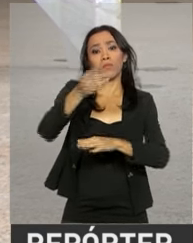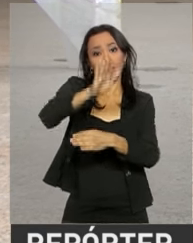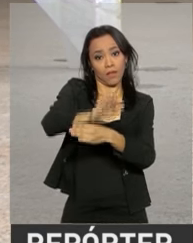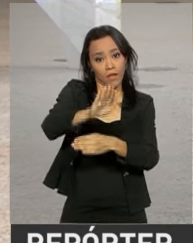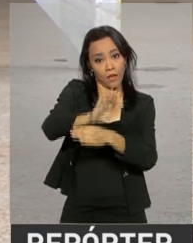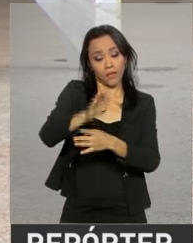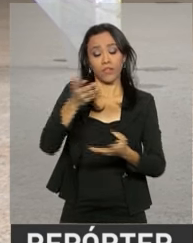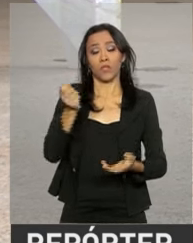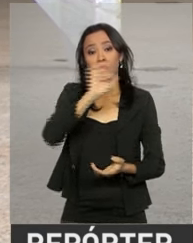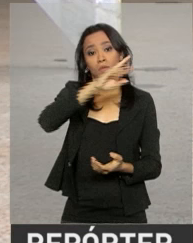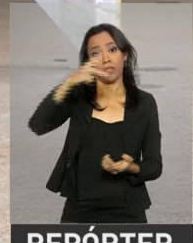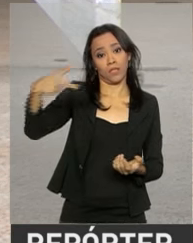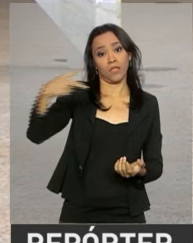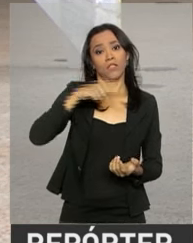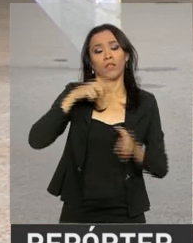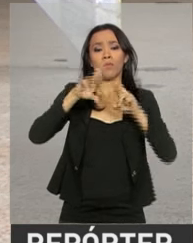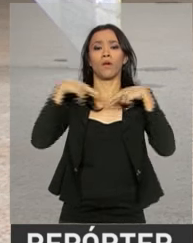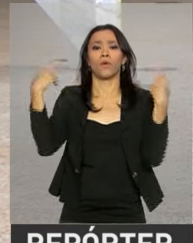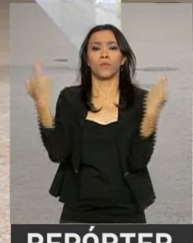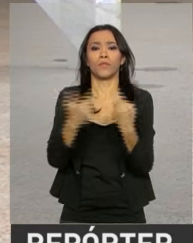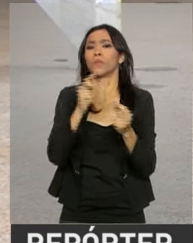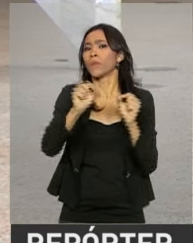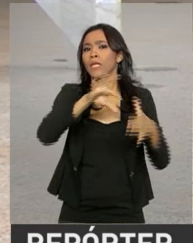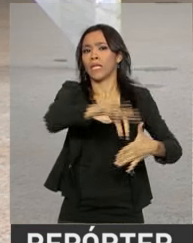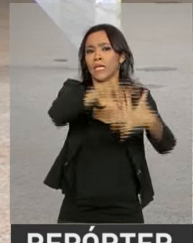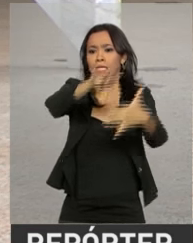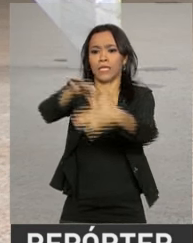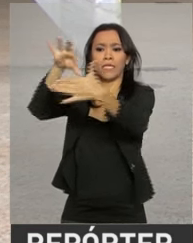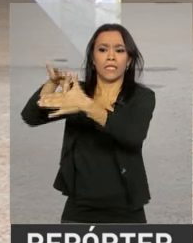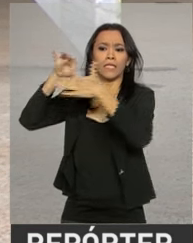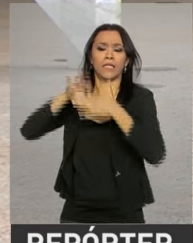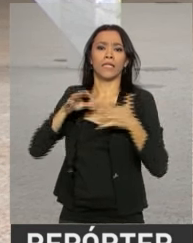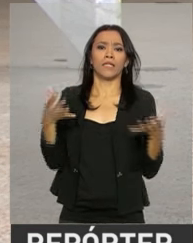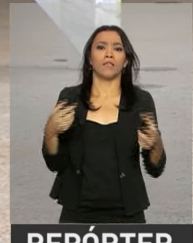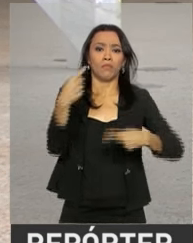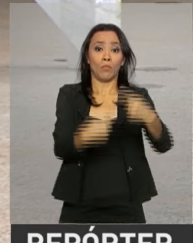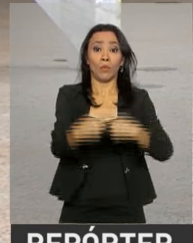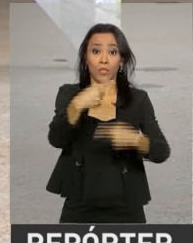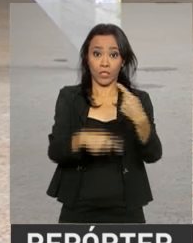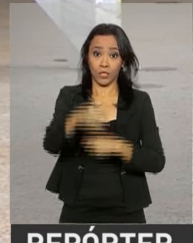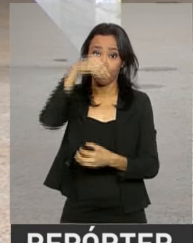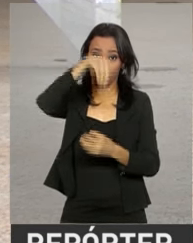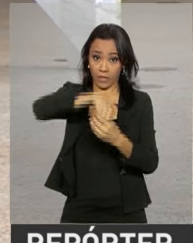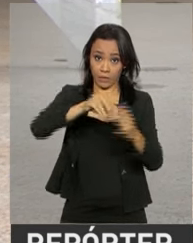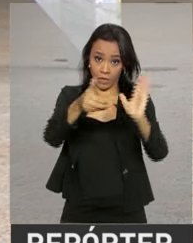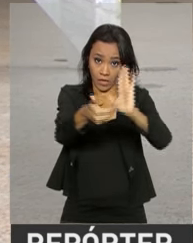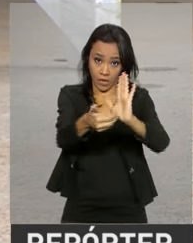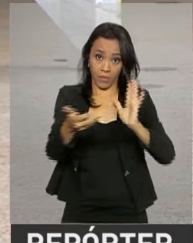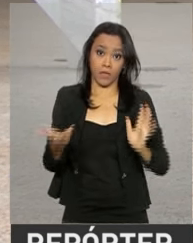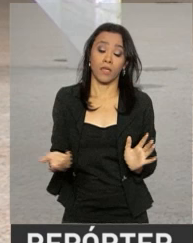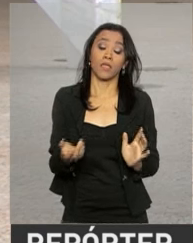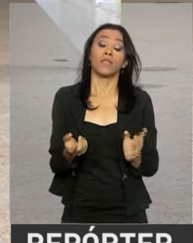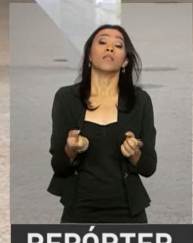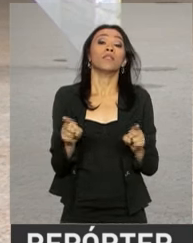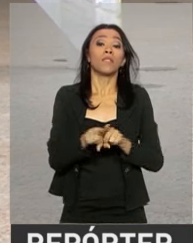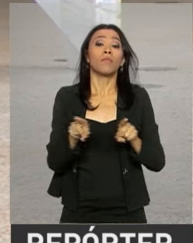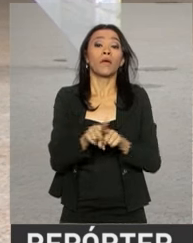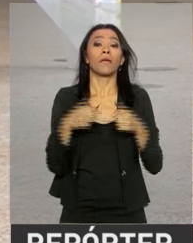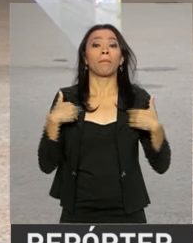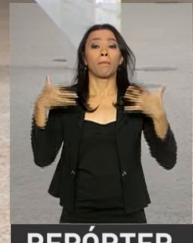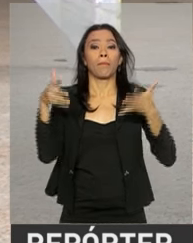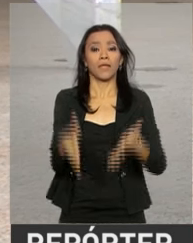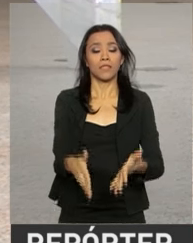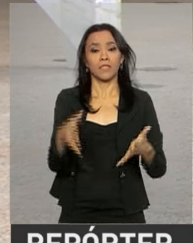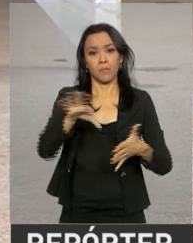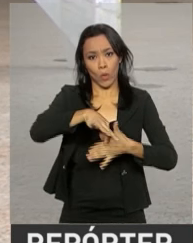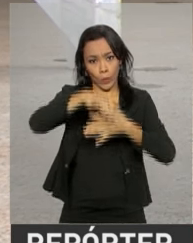presidente recebe e se reúne com líderes de partidos da base aliada na Câmara dos Deputados. Participam, portanto,